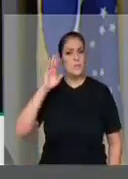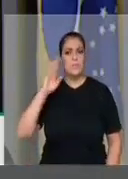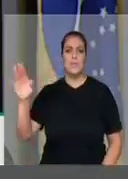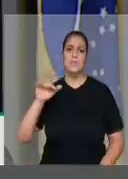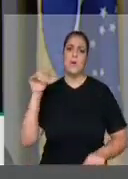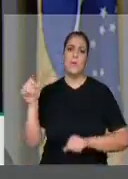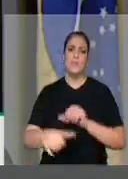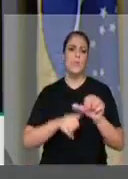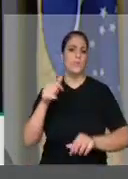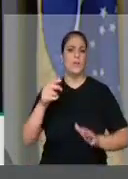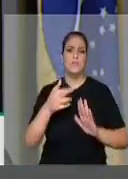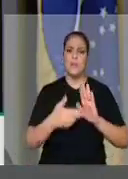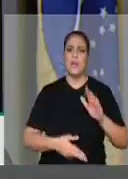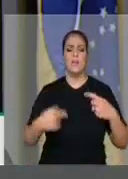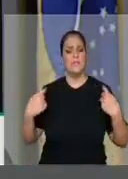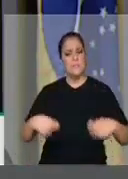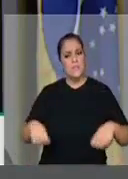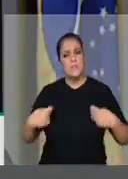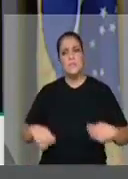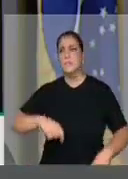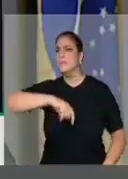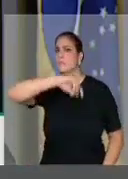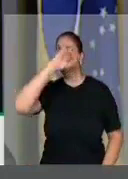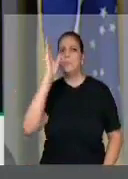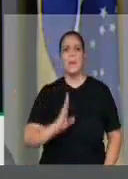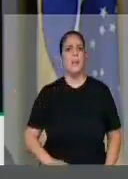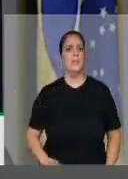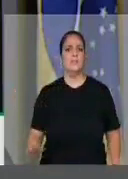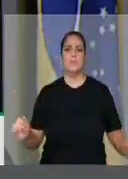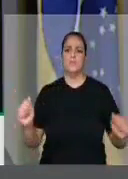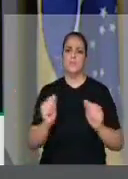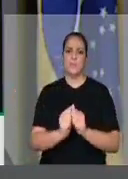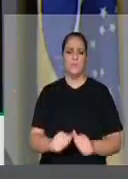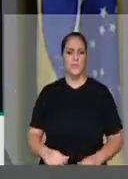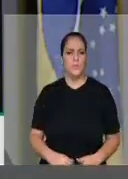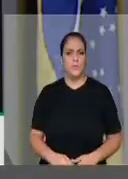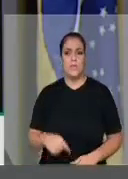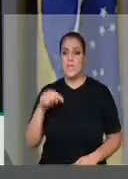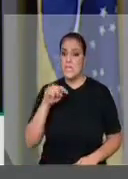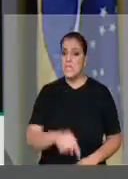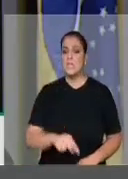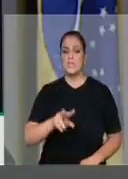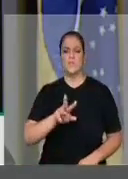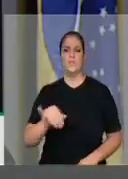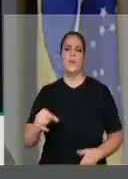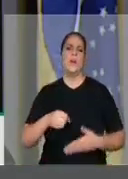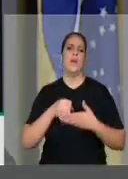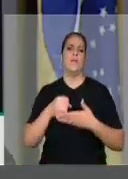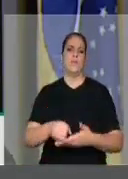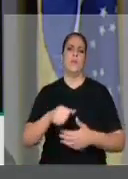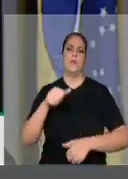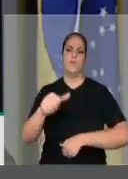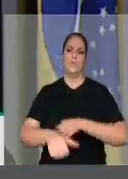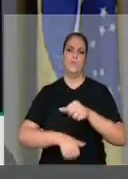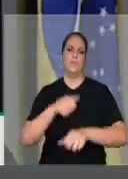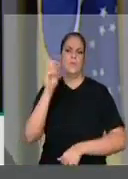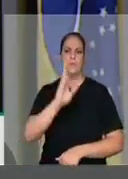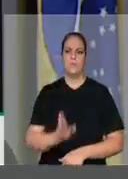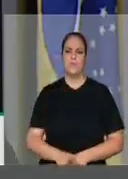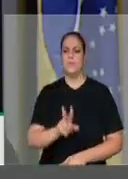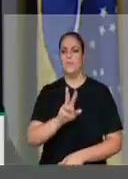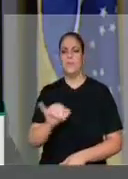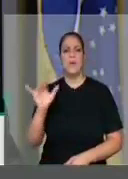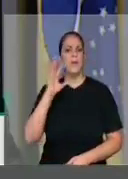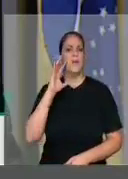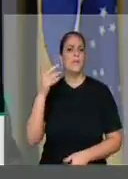Esta é a grande discussão nacional. Aqui, conserta o país, resolve o problema de caixa da